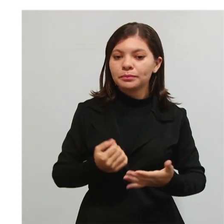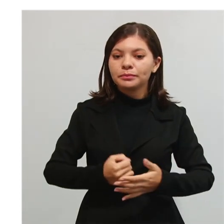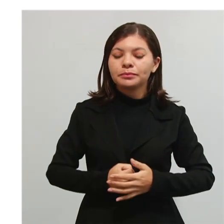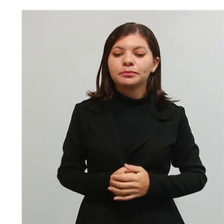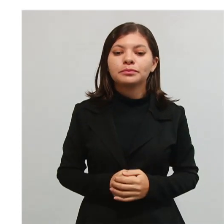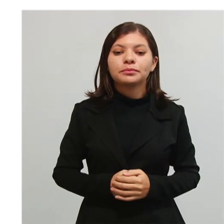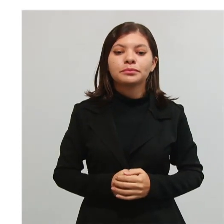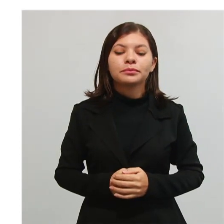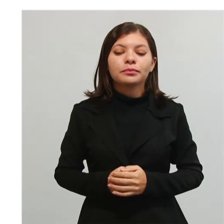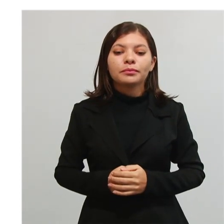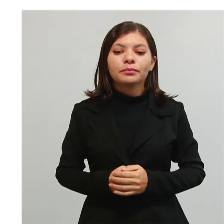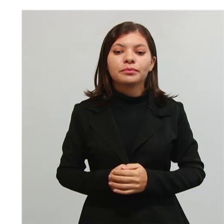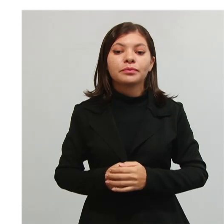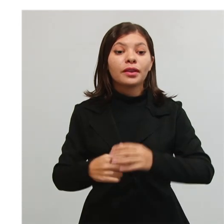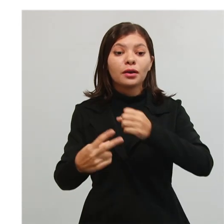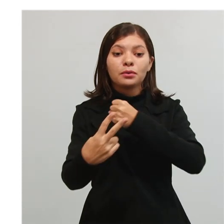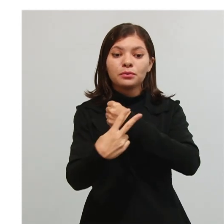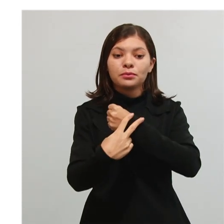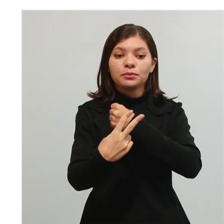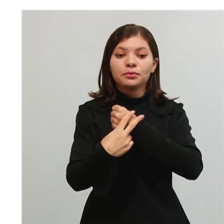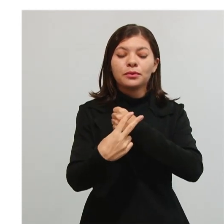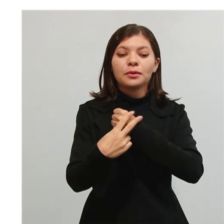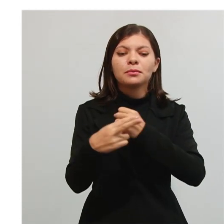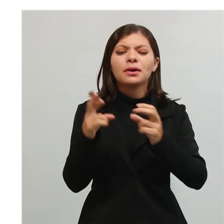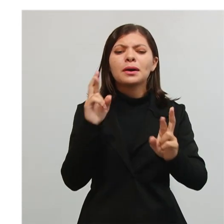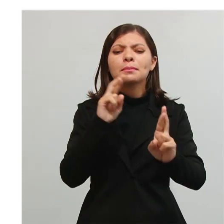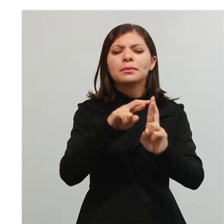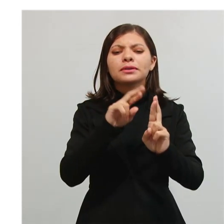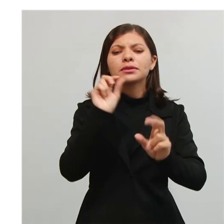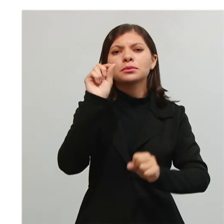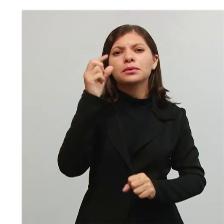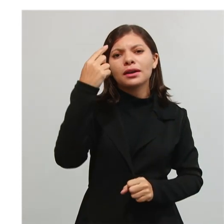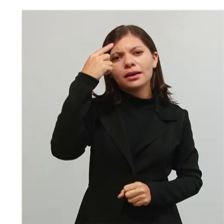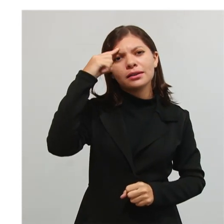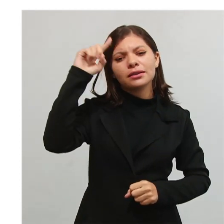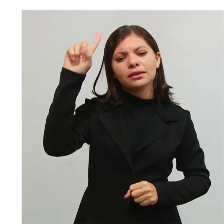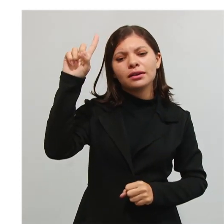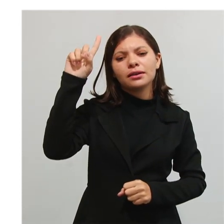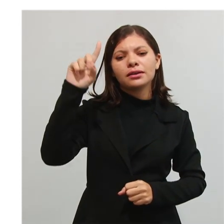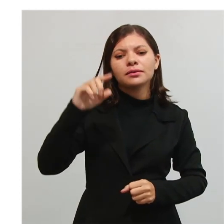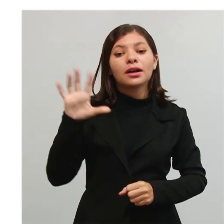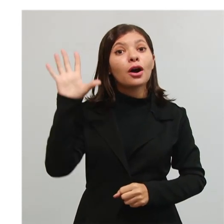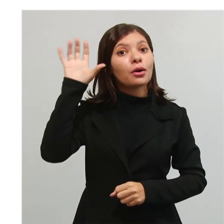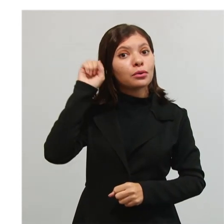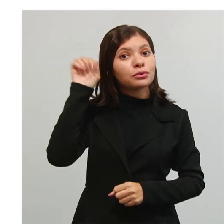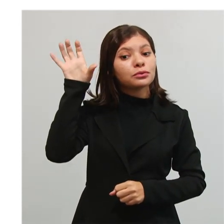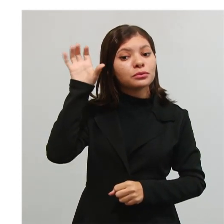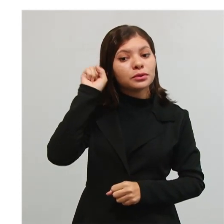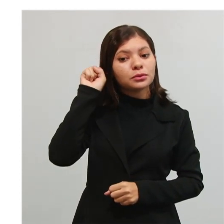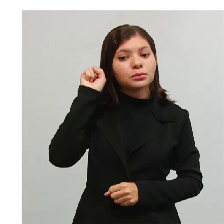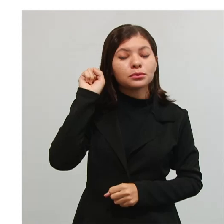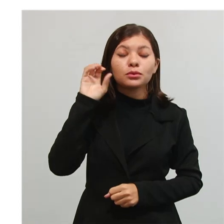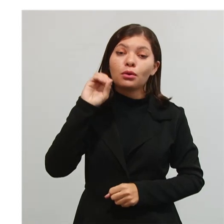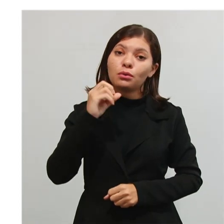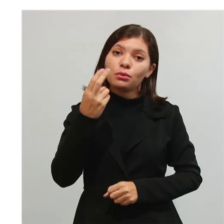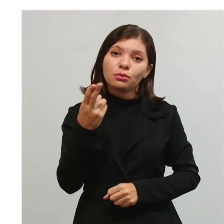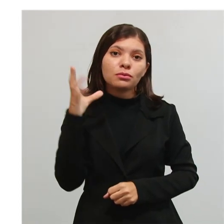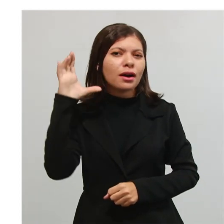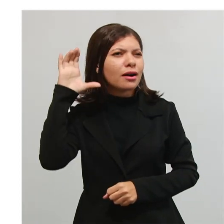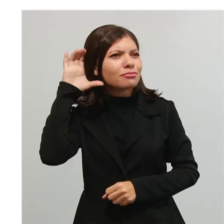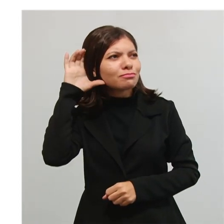atender por sua vez é um verbo que representa a ideia de dar ouvidos ou